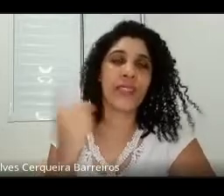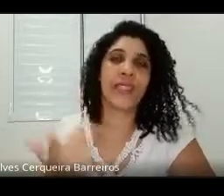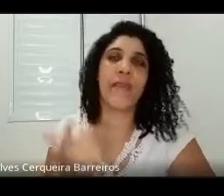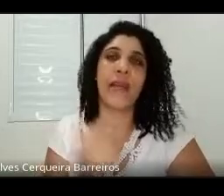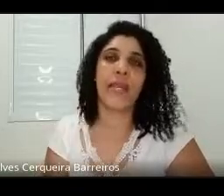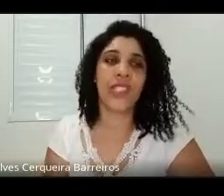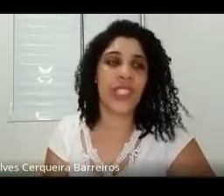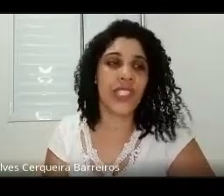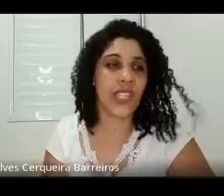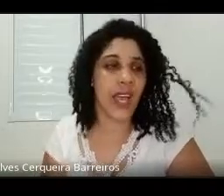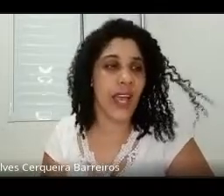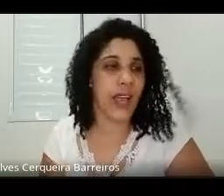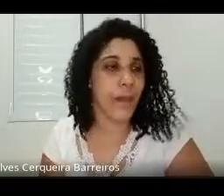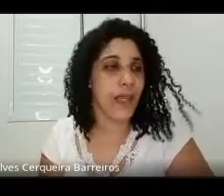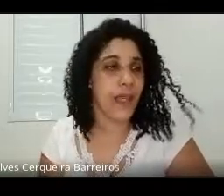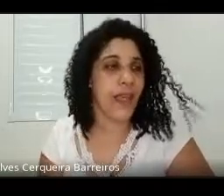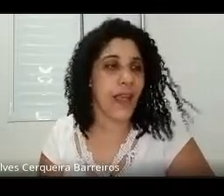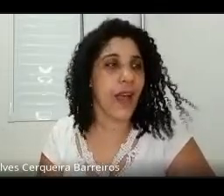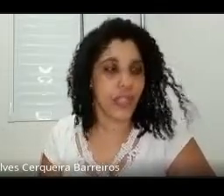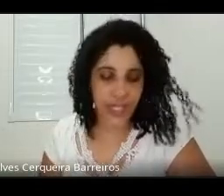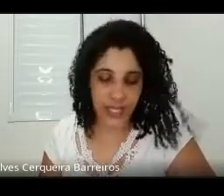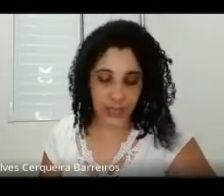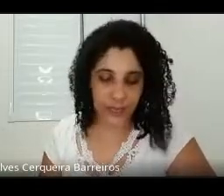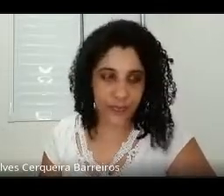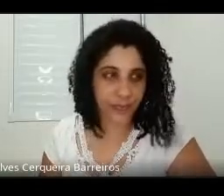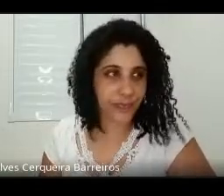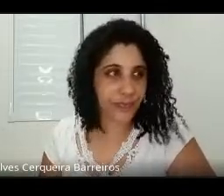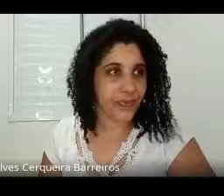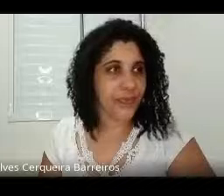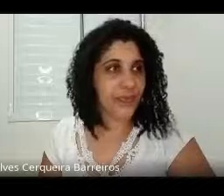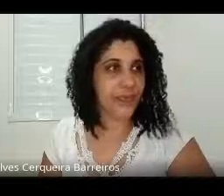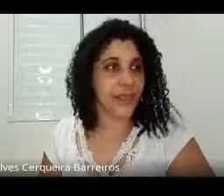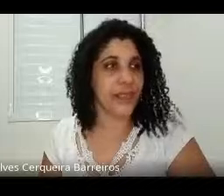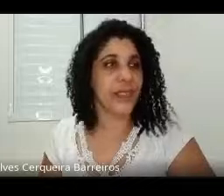Então, trabalha bastante a audição.